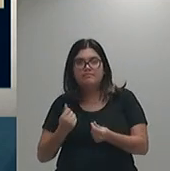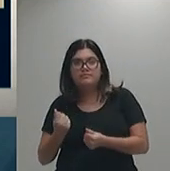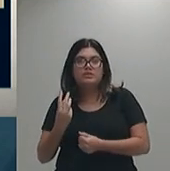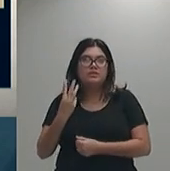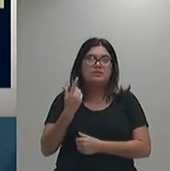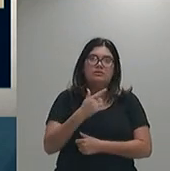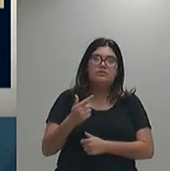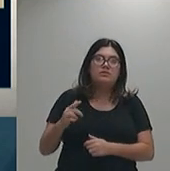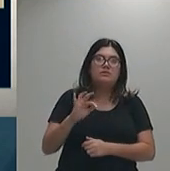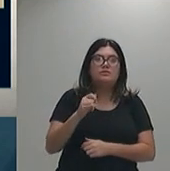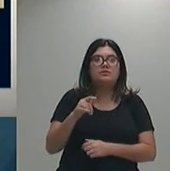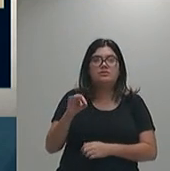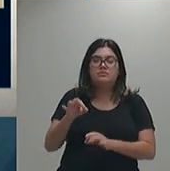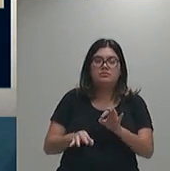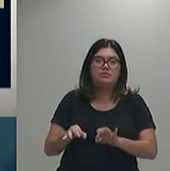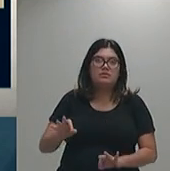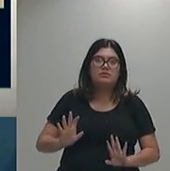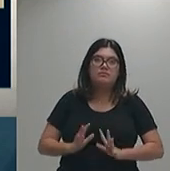na minha